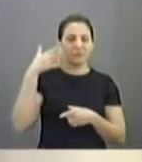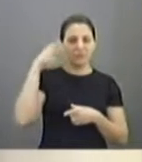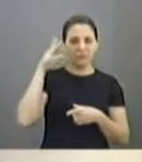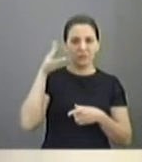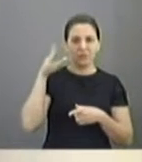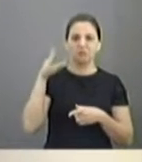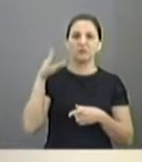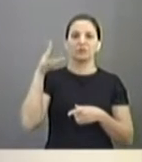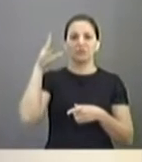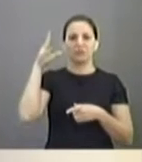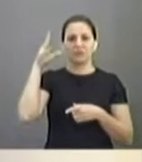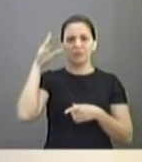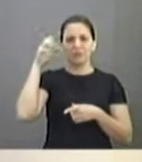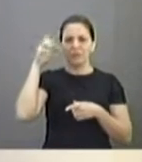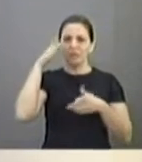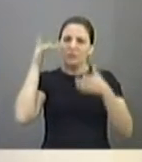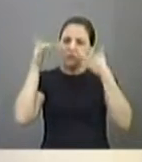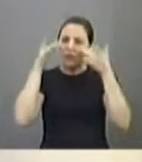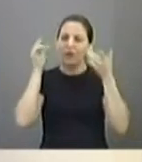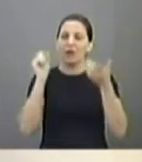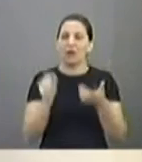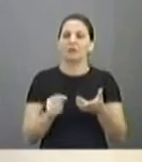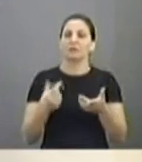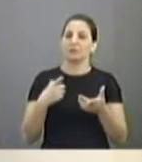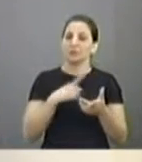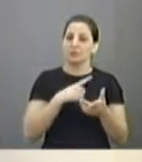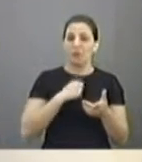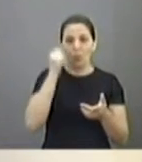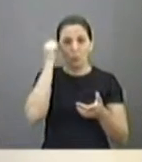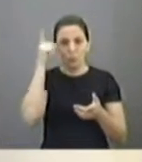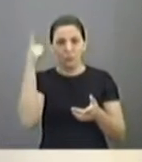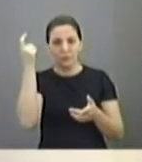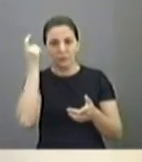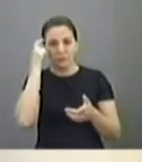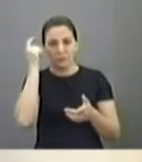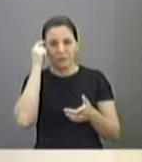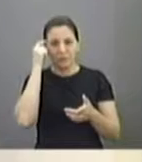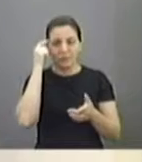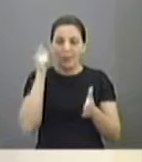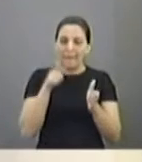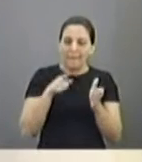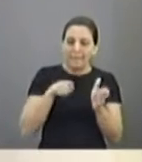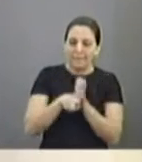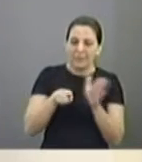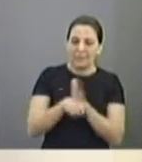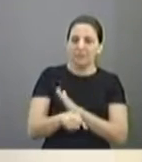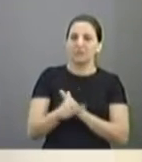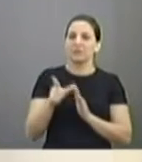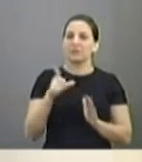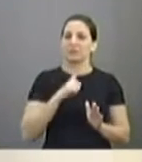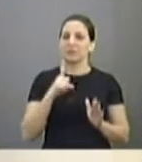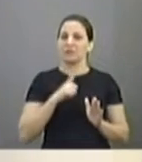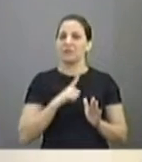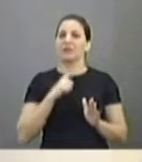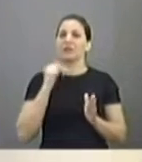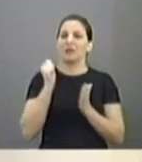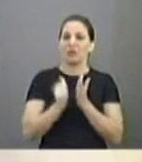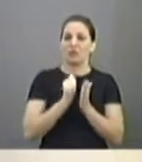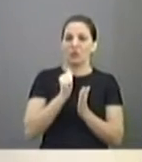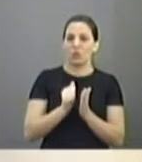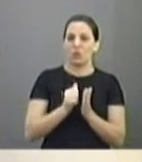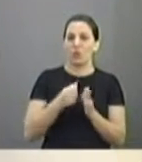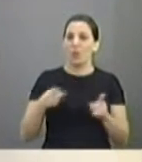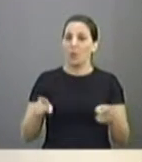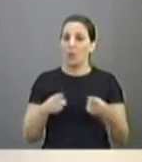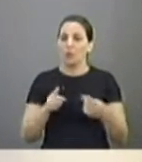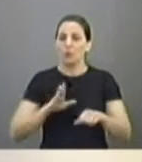tem um caldo cultural grande, tem um censo recente que diz, por exemplo, que Araraquara tem mais músicos do